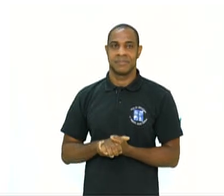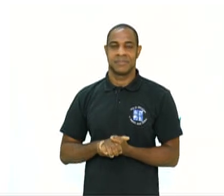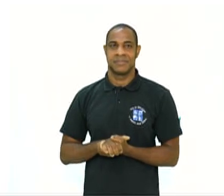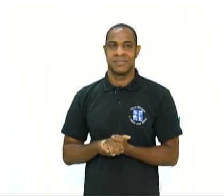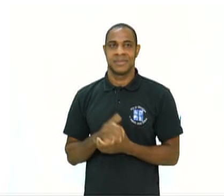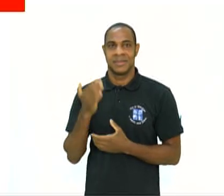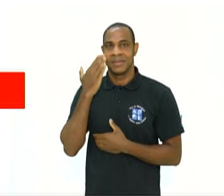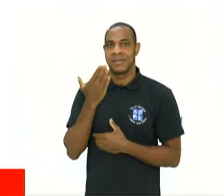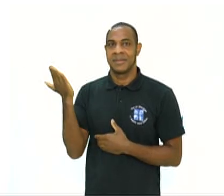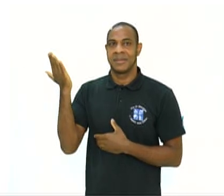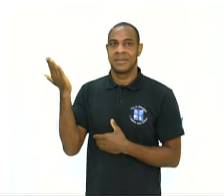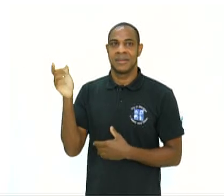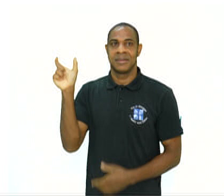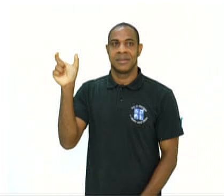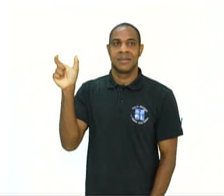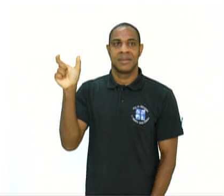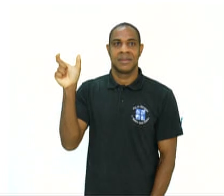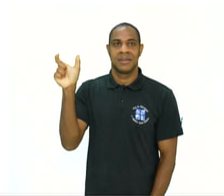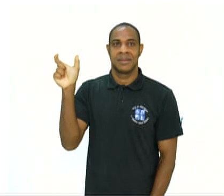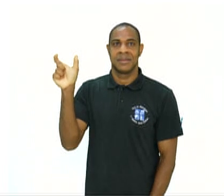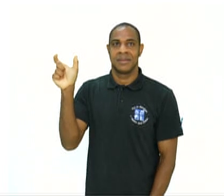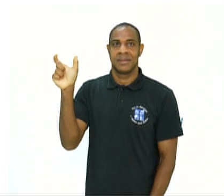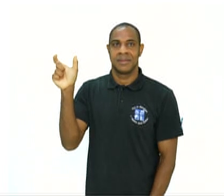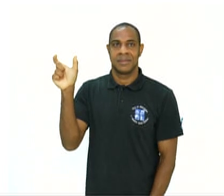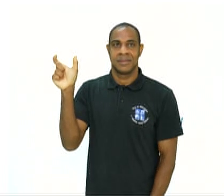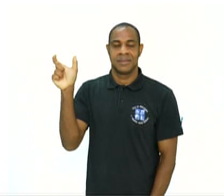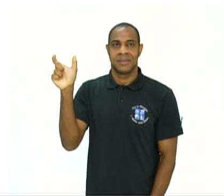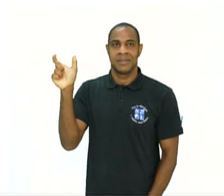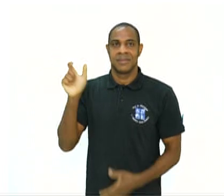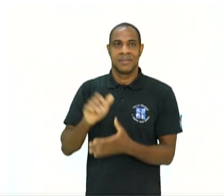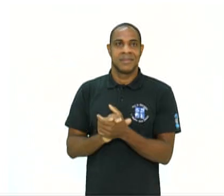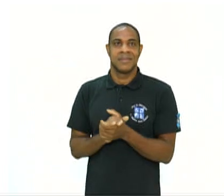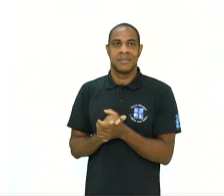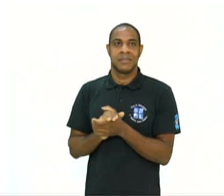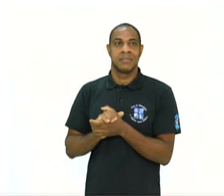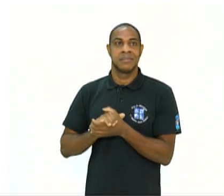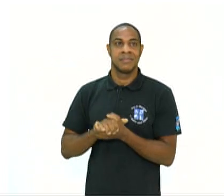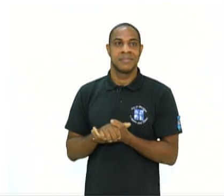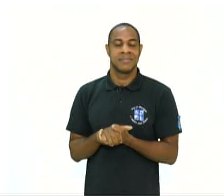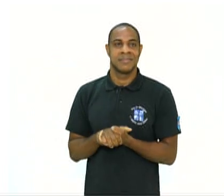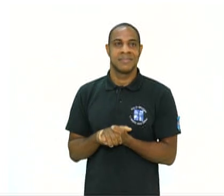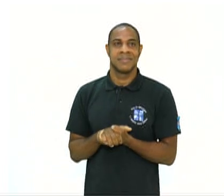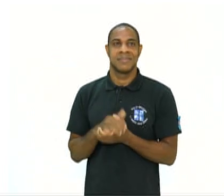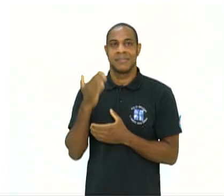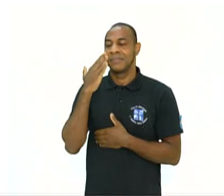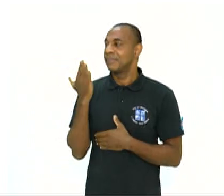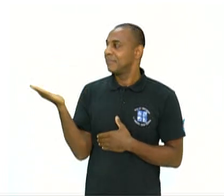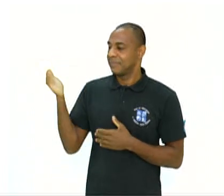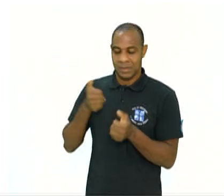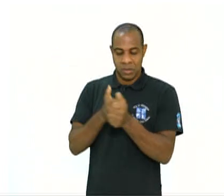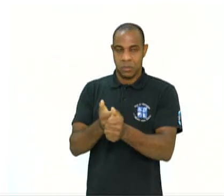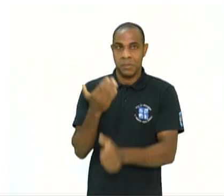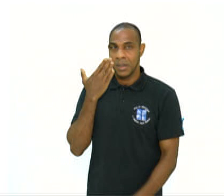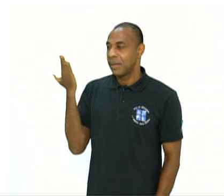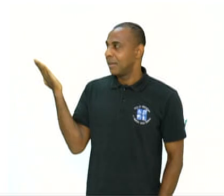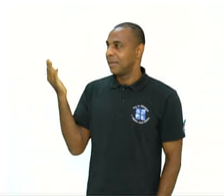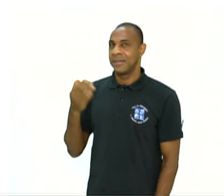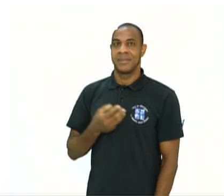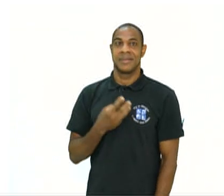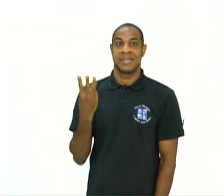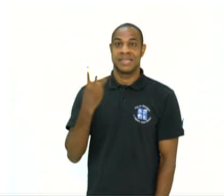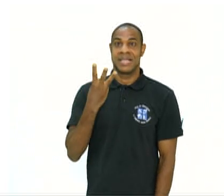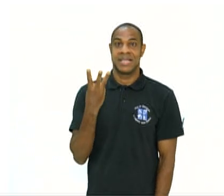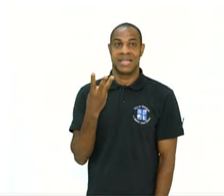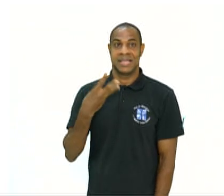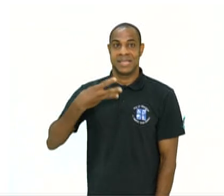a segunda seria shoots people and then they fall in. Terceira